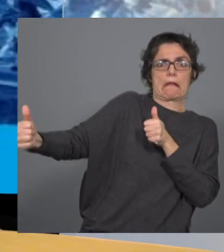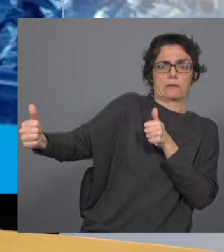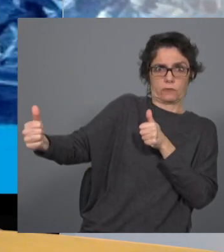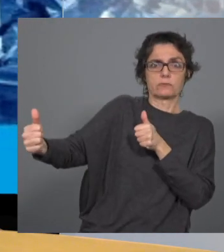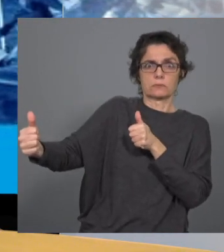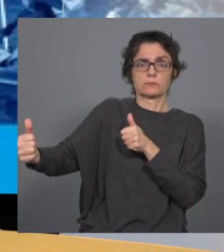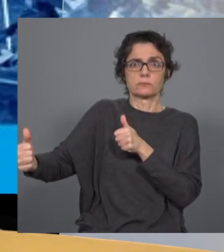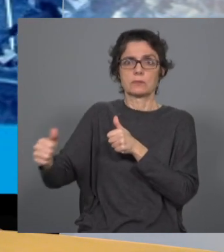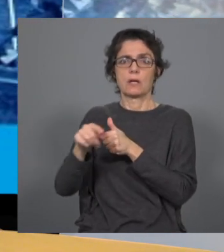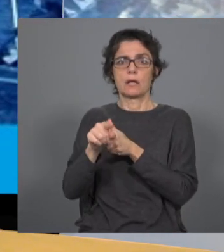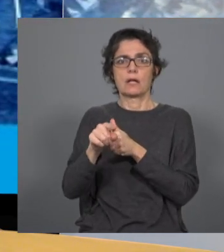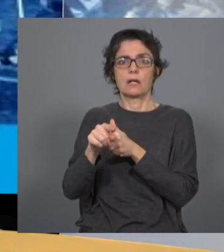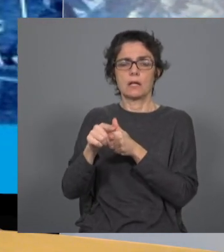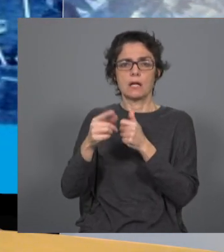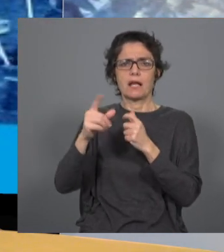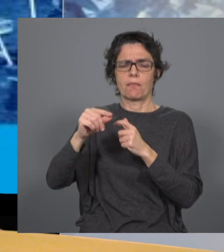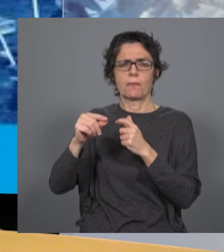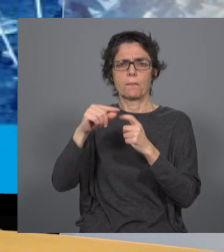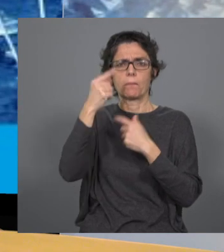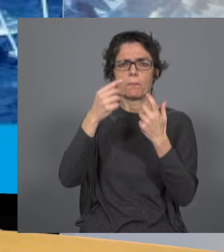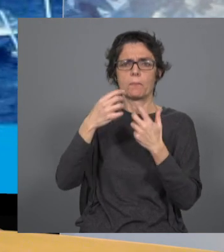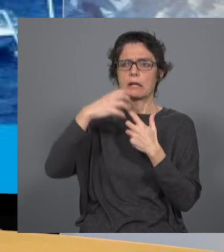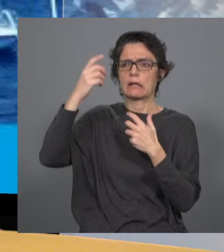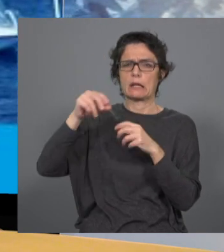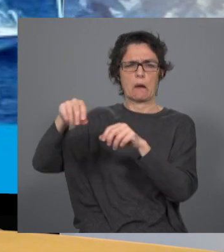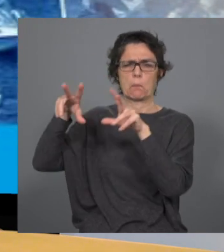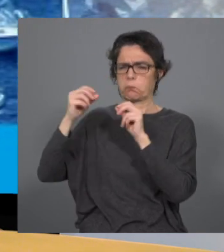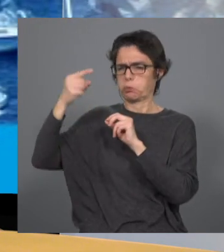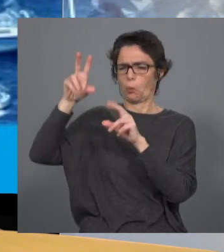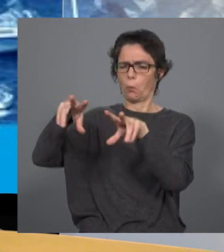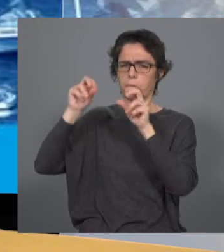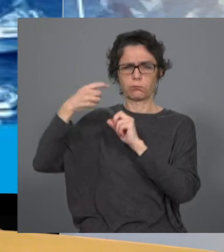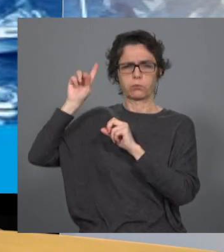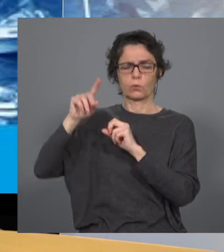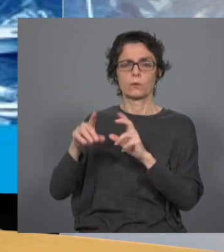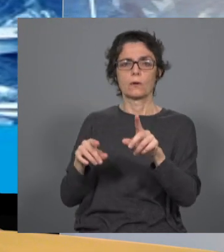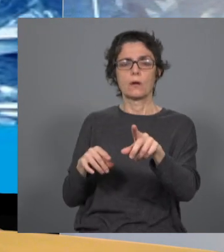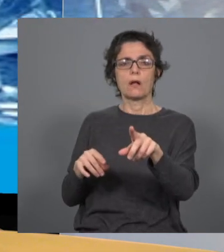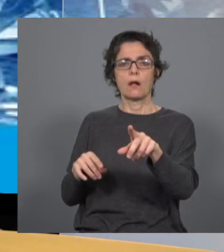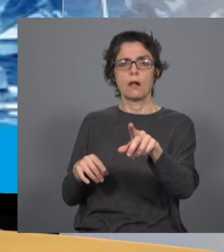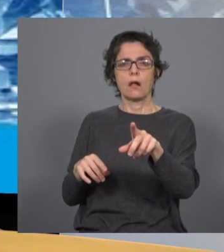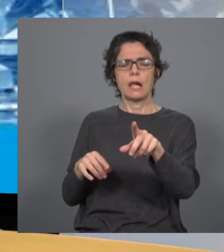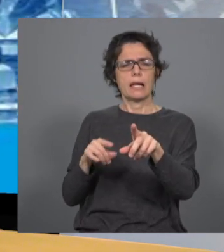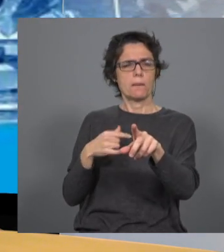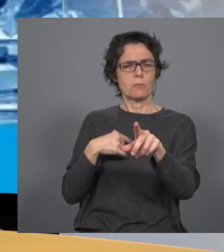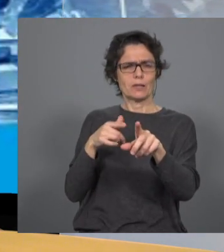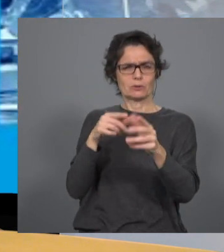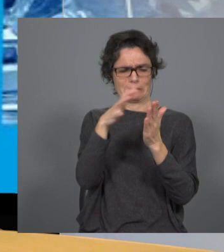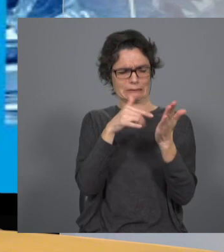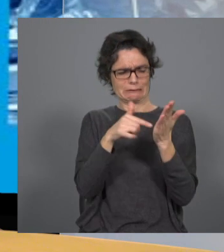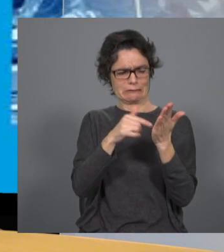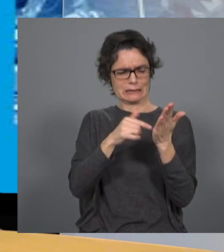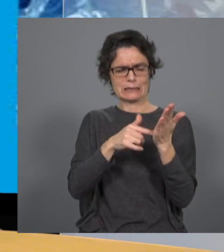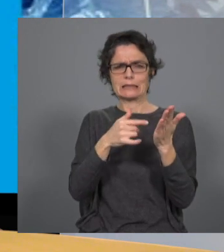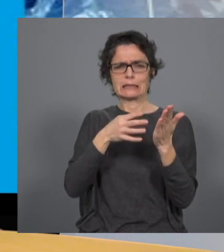tinha que gritar impuro, impuro. Esta separação da pessoa, perceber